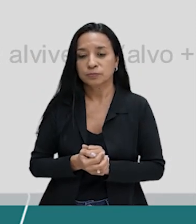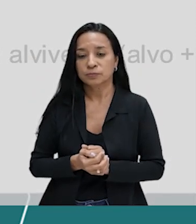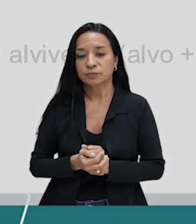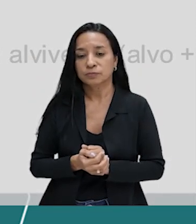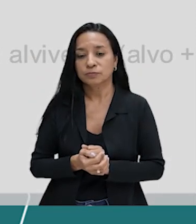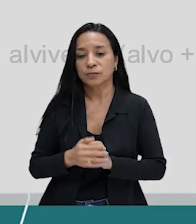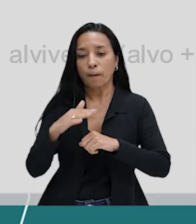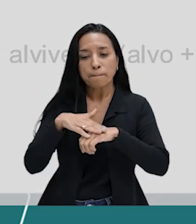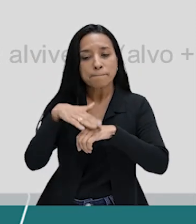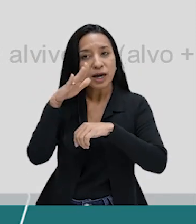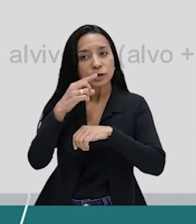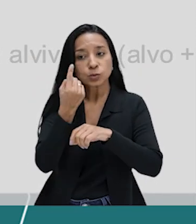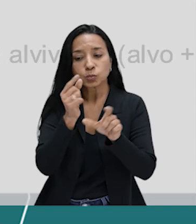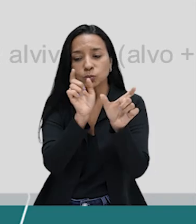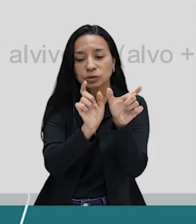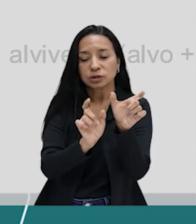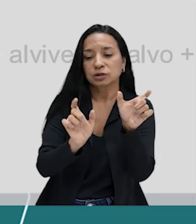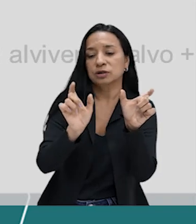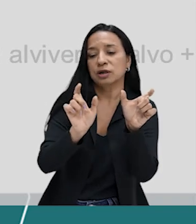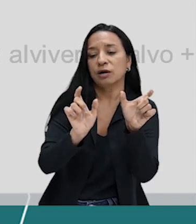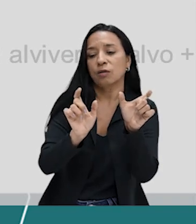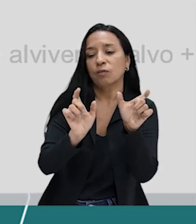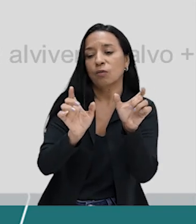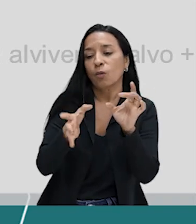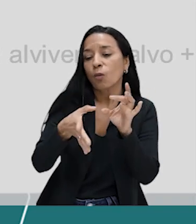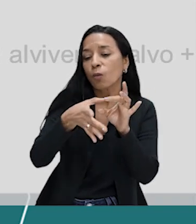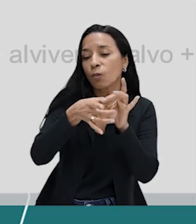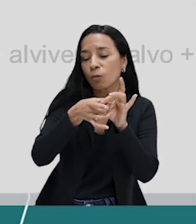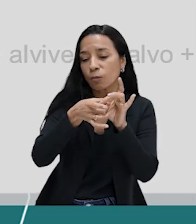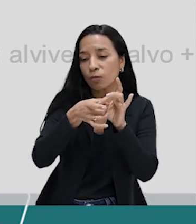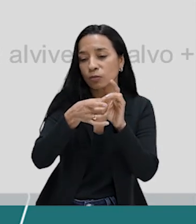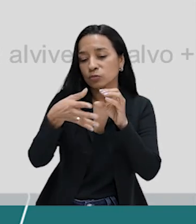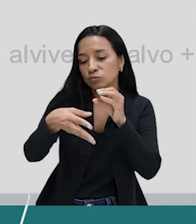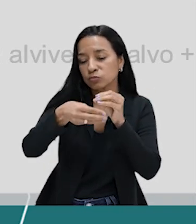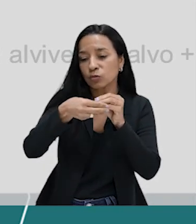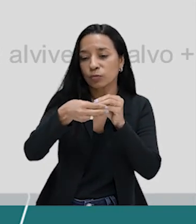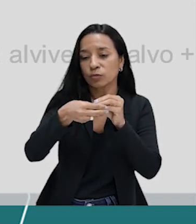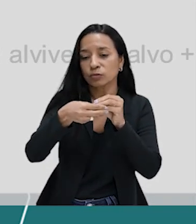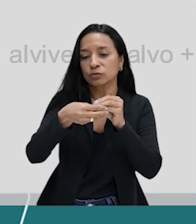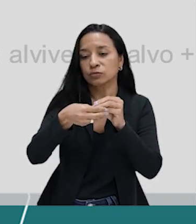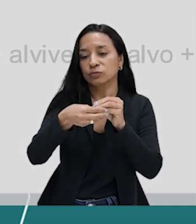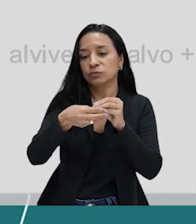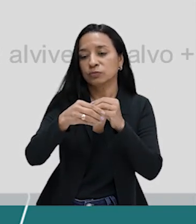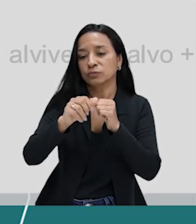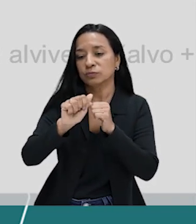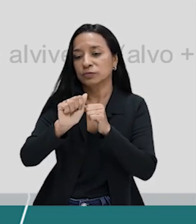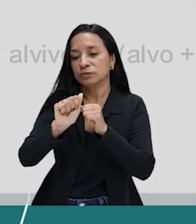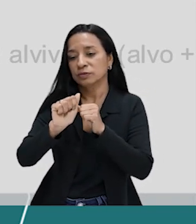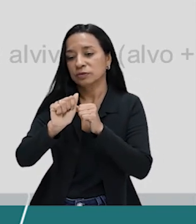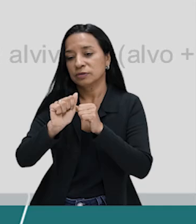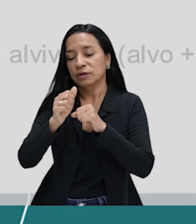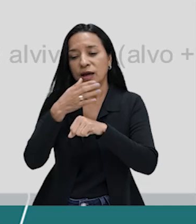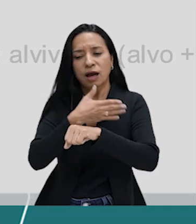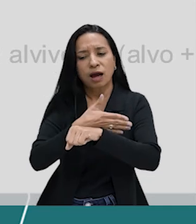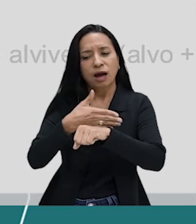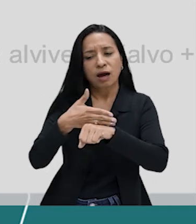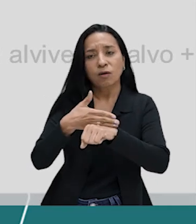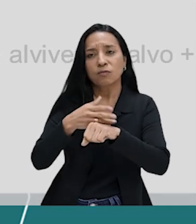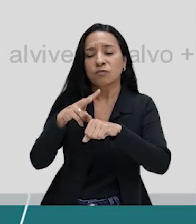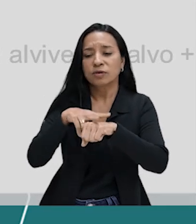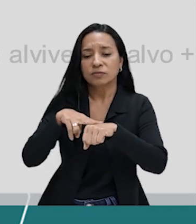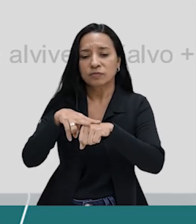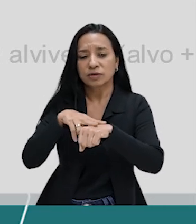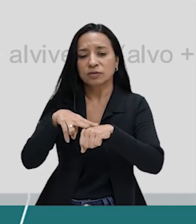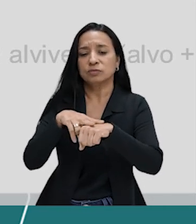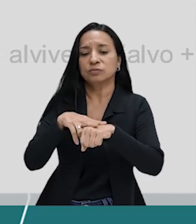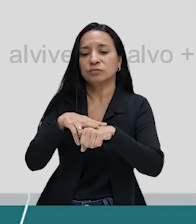radical, os adjetivos compostos. Por exemplo, alviverde, que significa alvo mais verde,